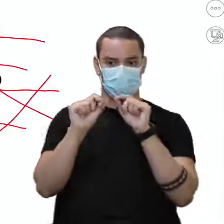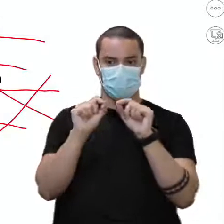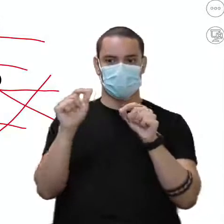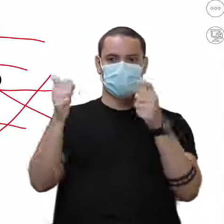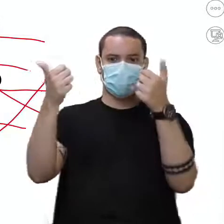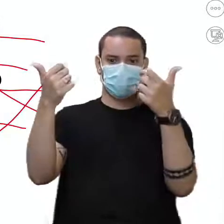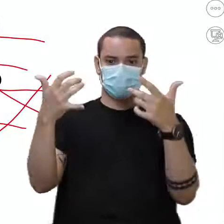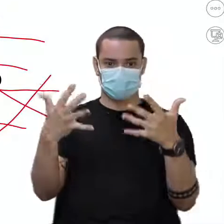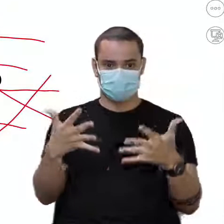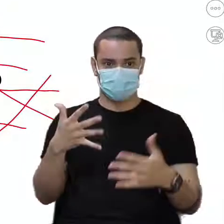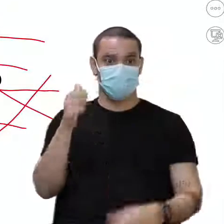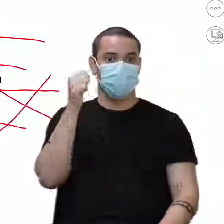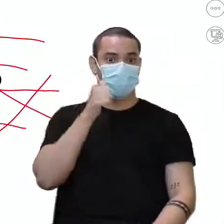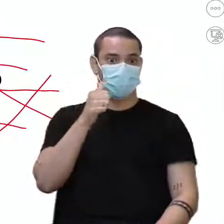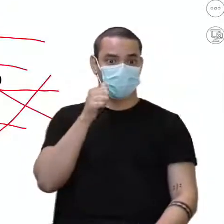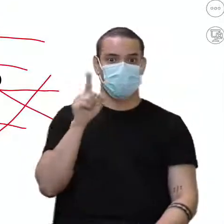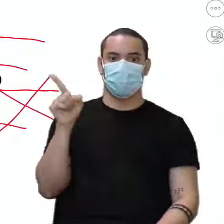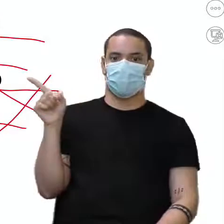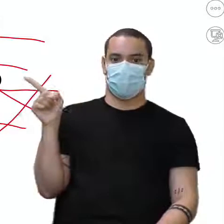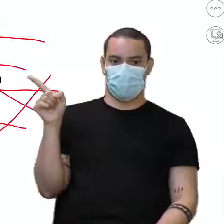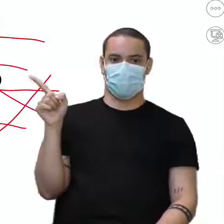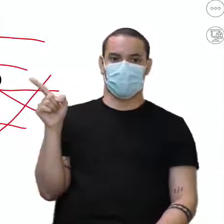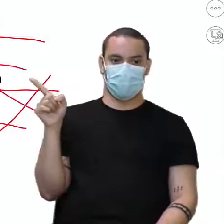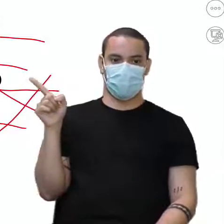trata de uma mocinha... Né?